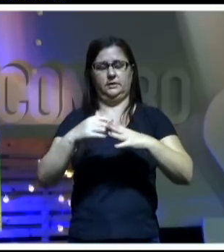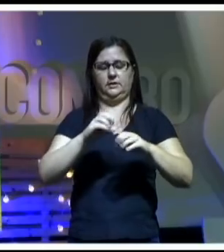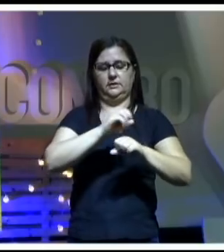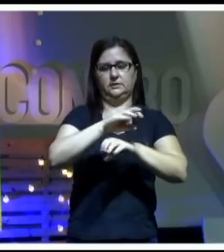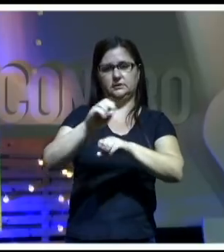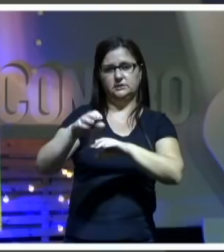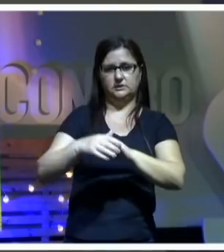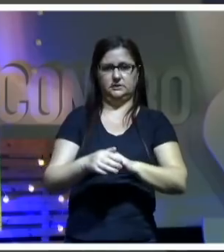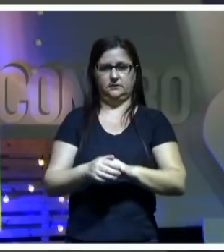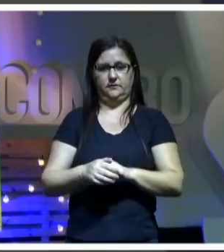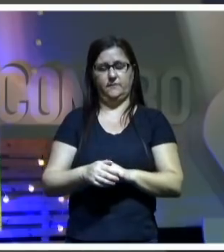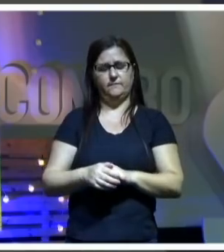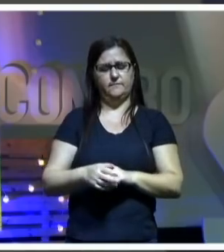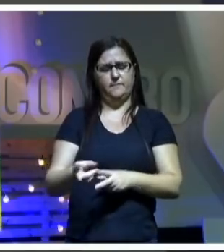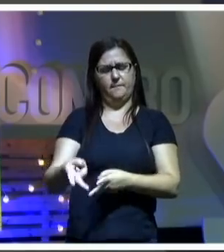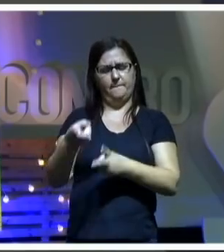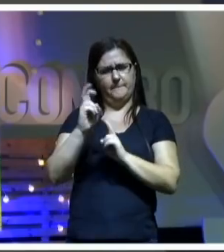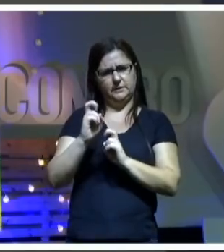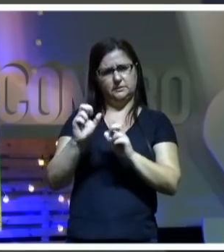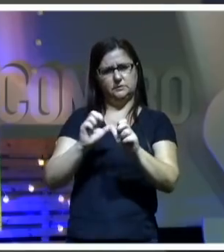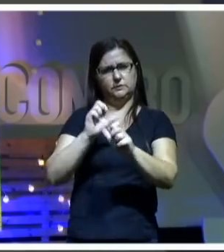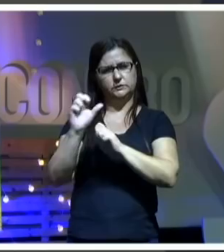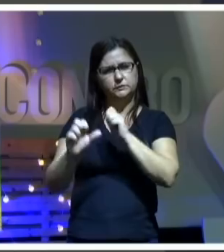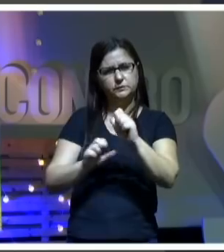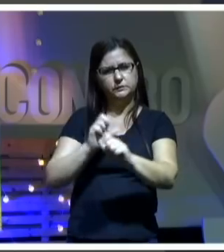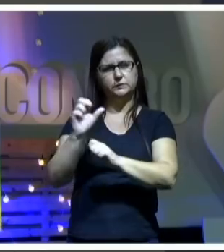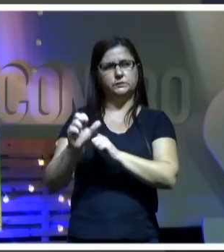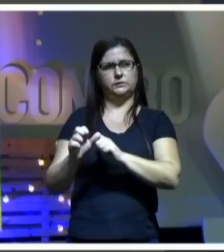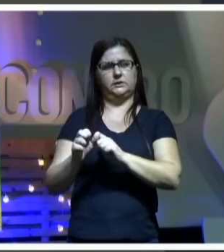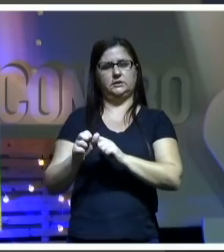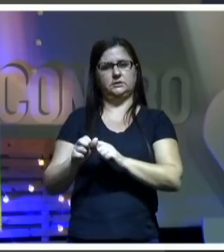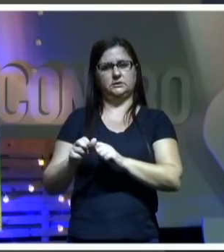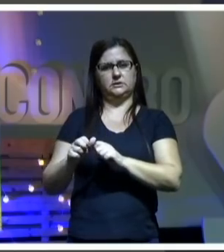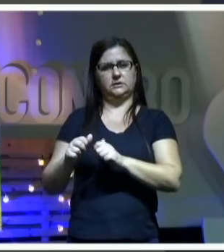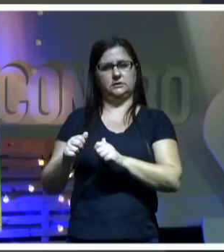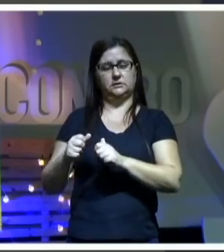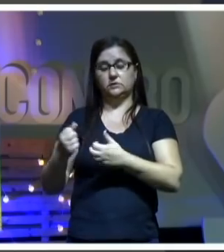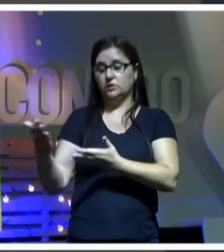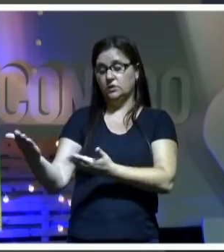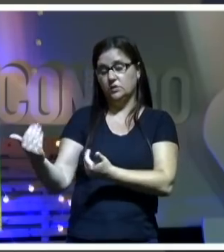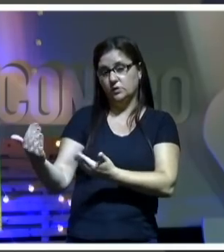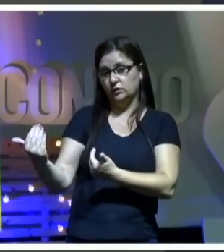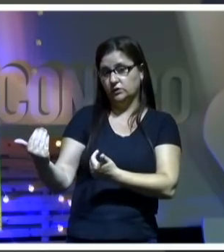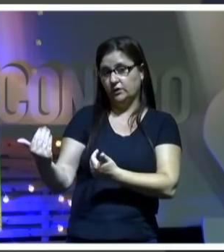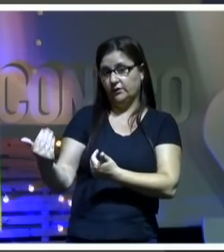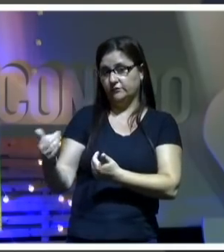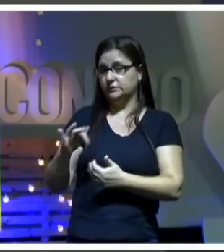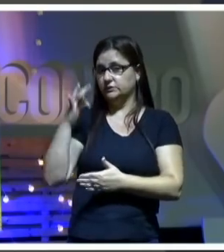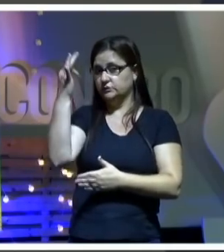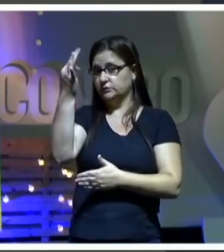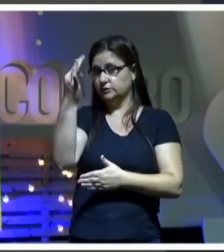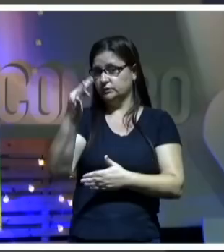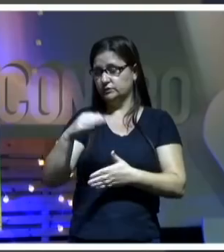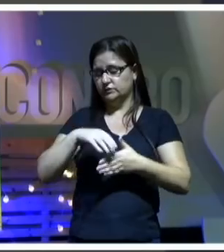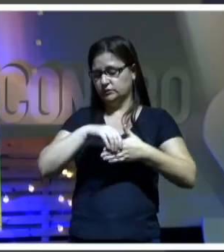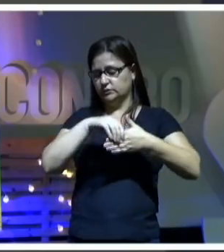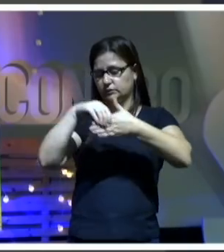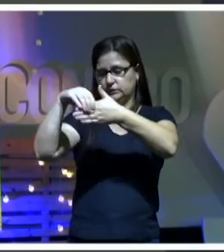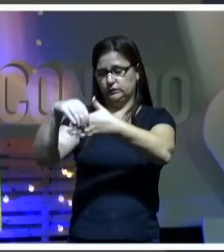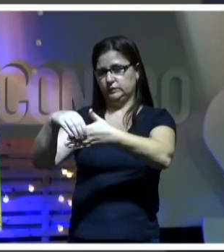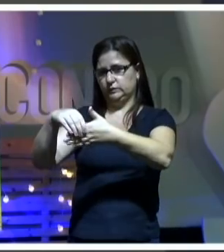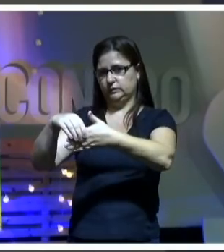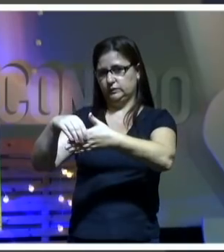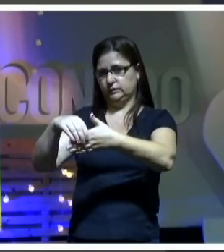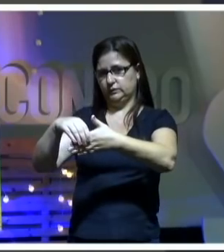que há uma mudança na nova geração na formação de líderes sobre os missionários nos estados